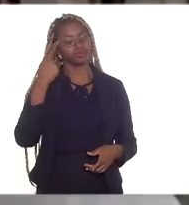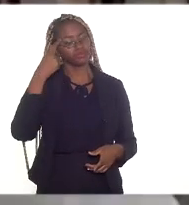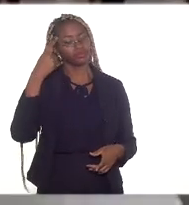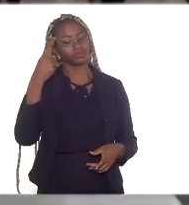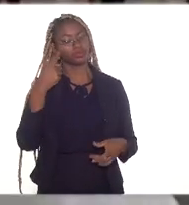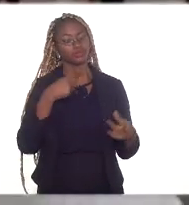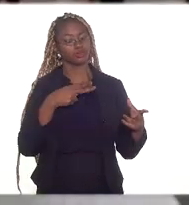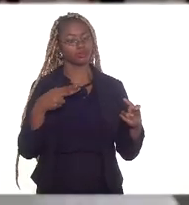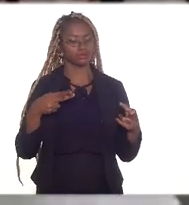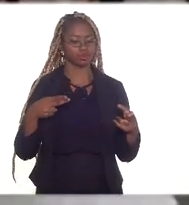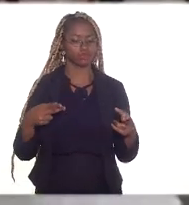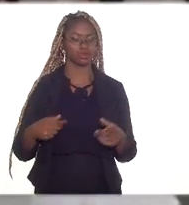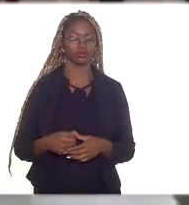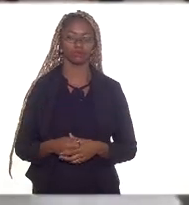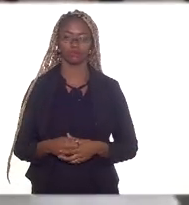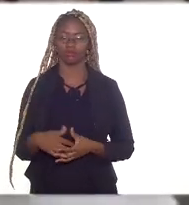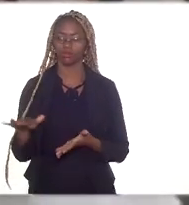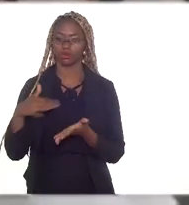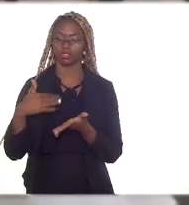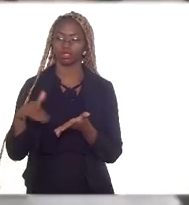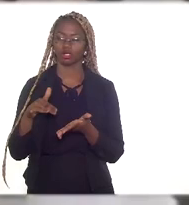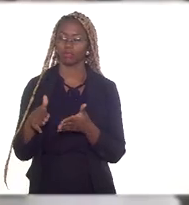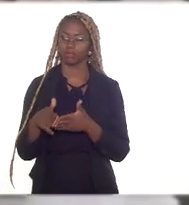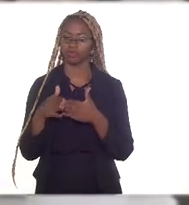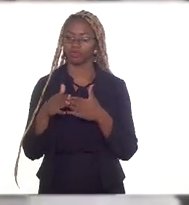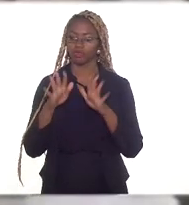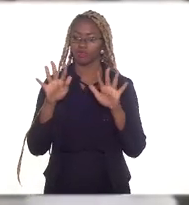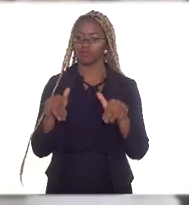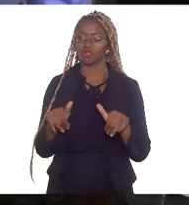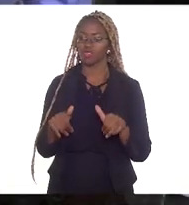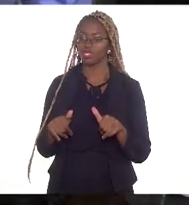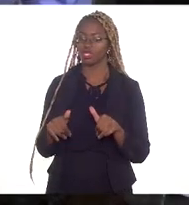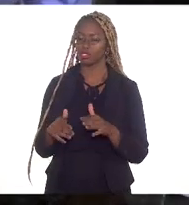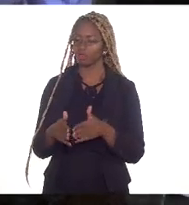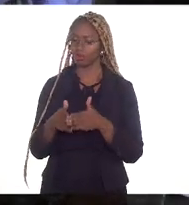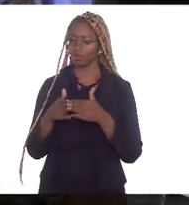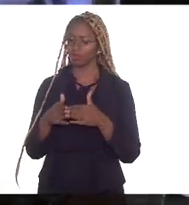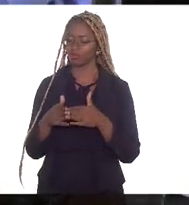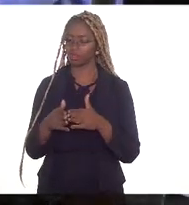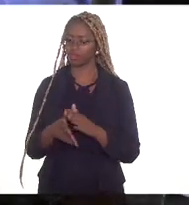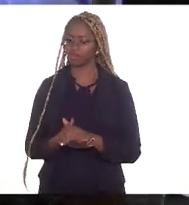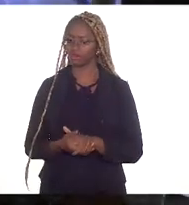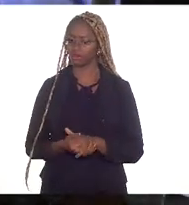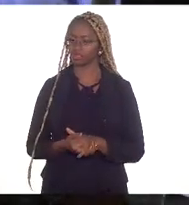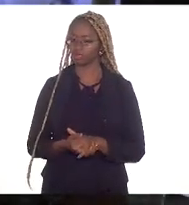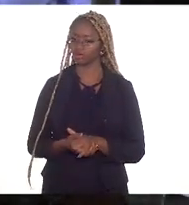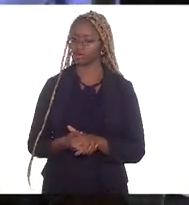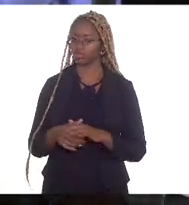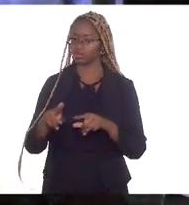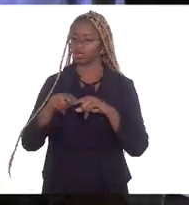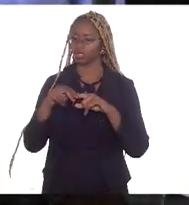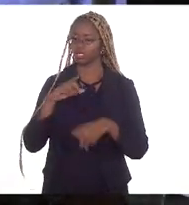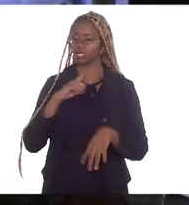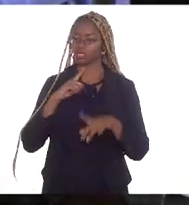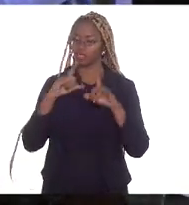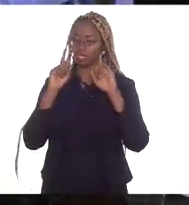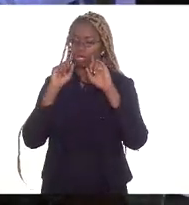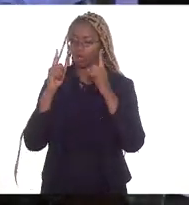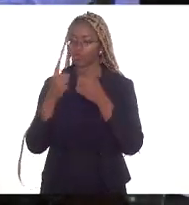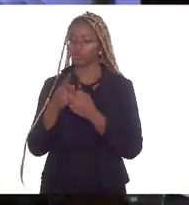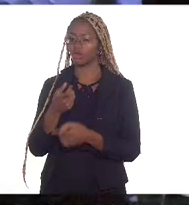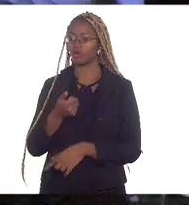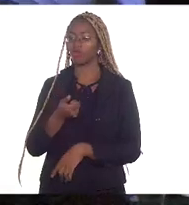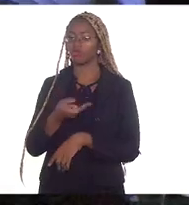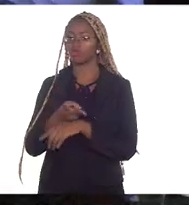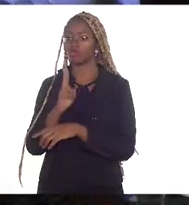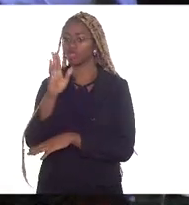visão. Por gentileza, para concluir, por favor, que nós vamos entrar na reunião da comissão agora às 14